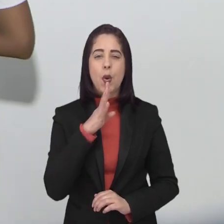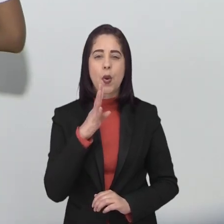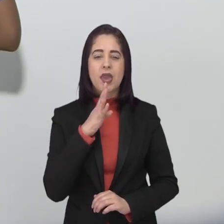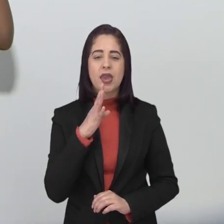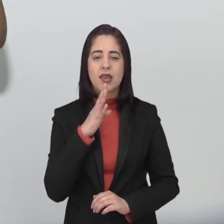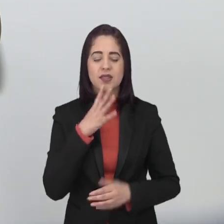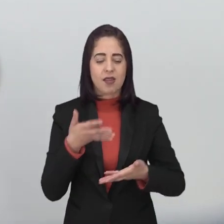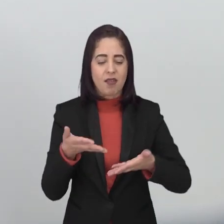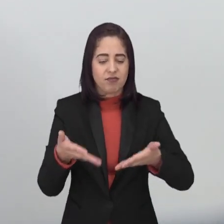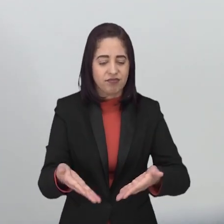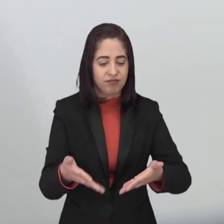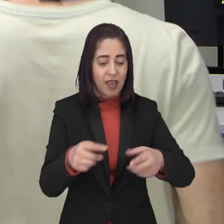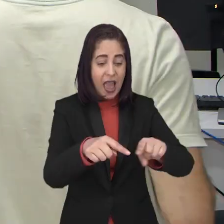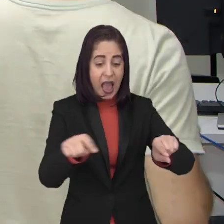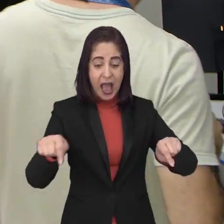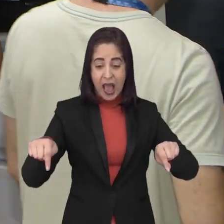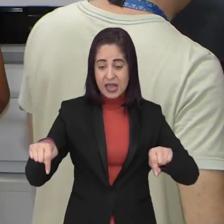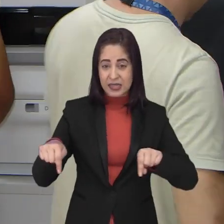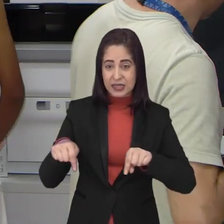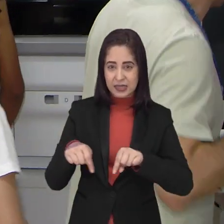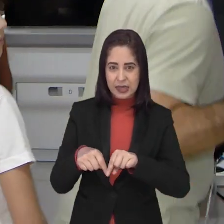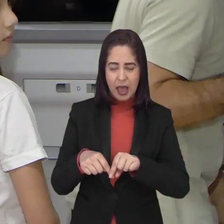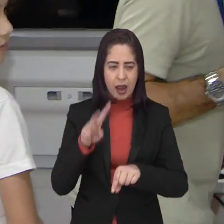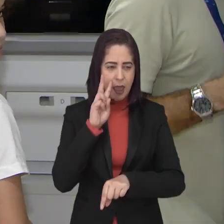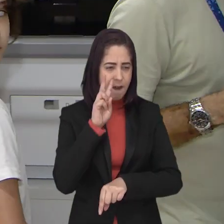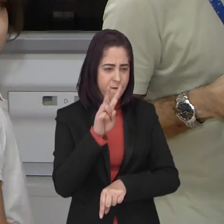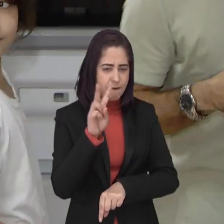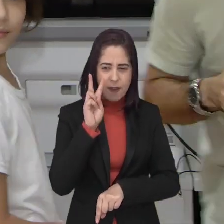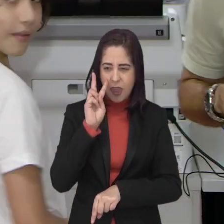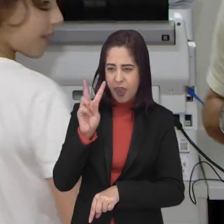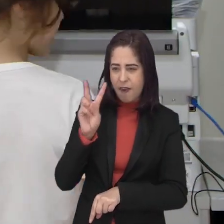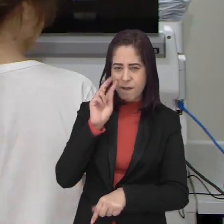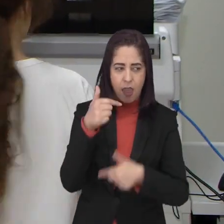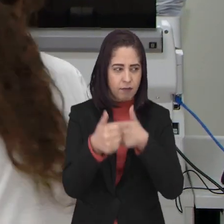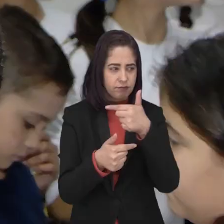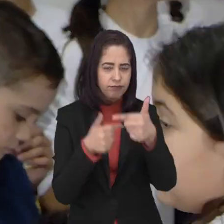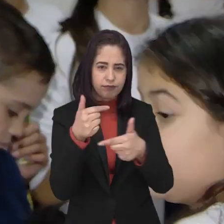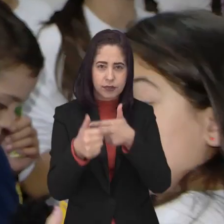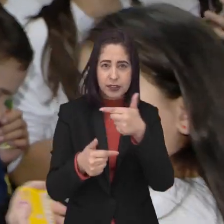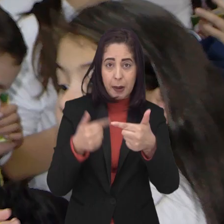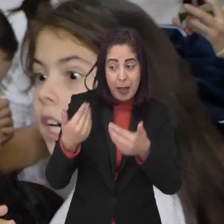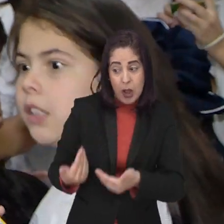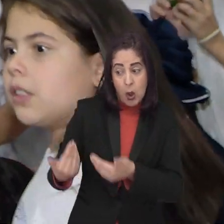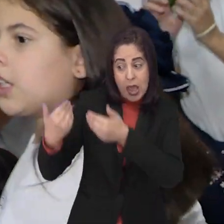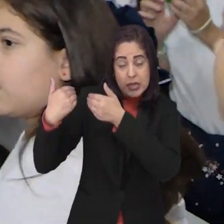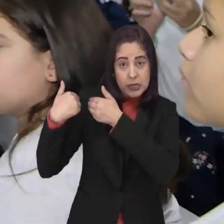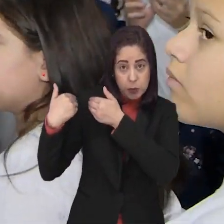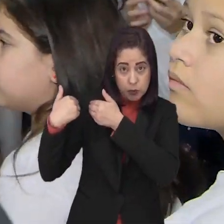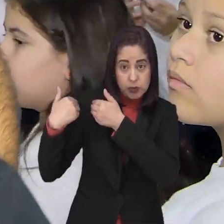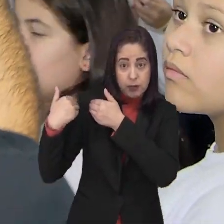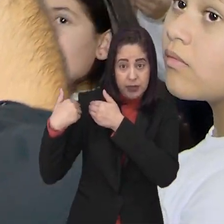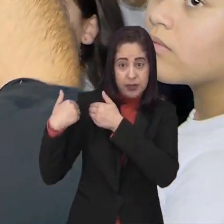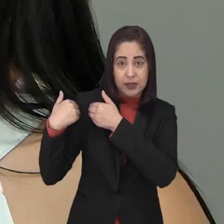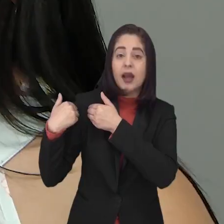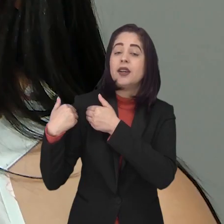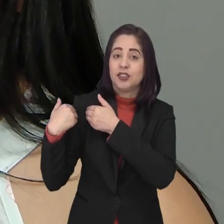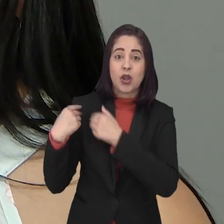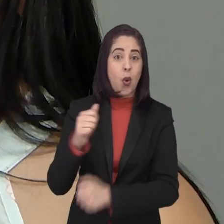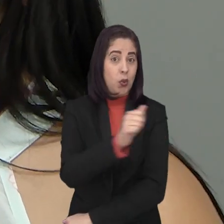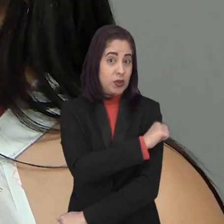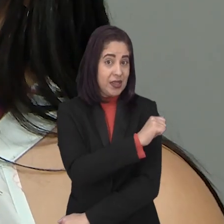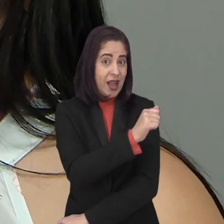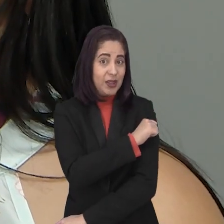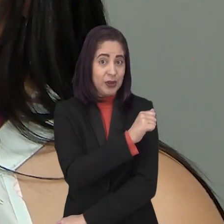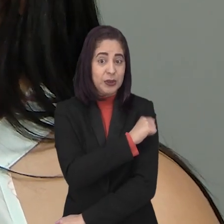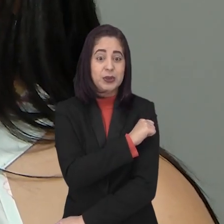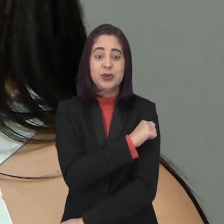Conhecer os gabinetes dos vereadores e acompanhar todas as funções e responsabilidades que um parlamentar tem com os munícipes foi a parte que